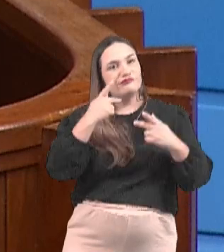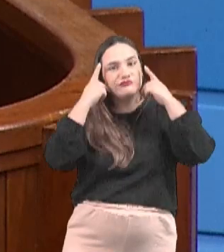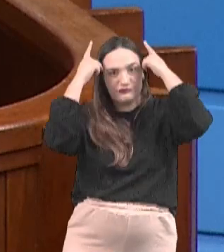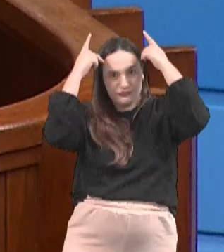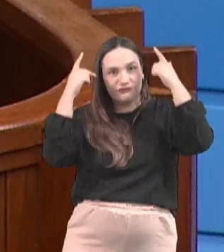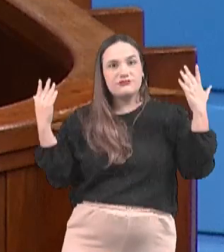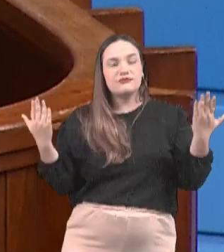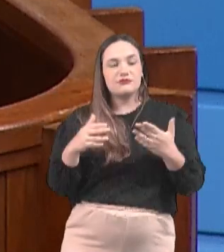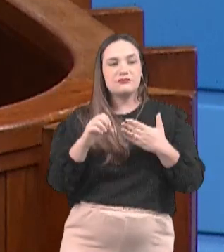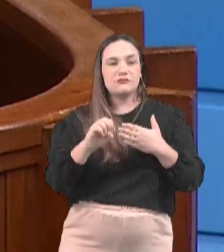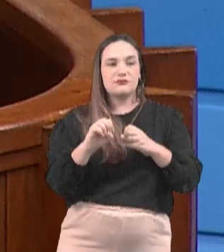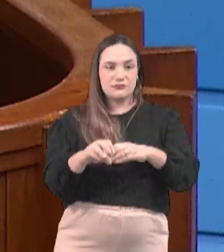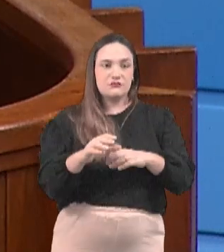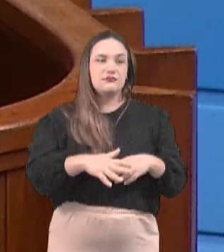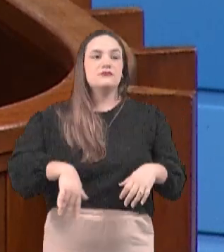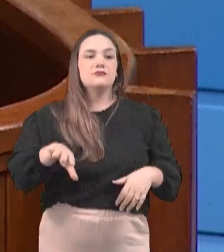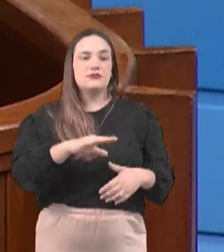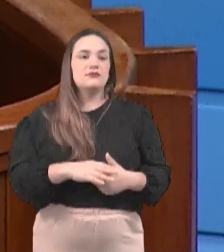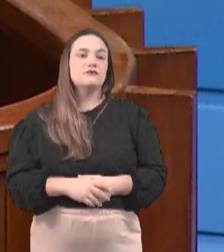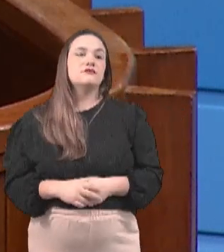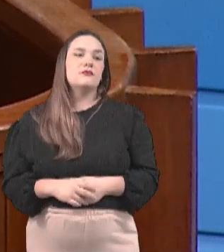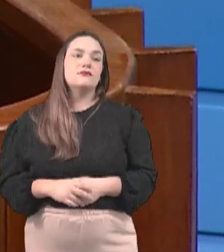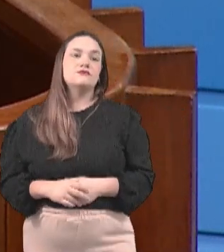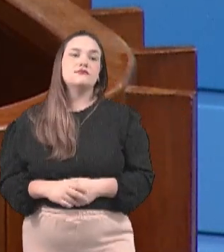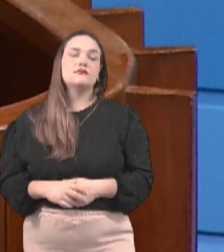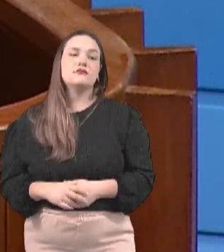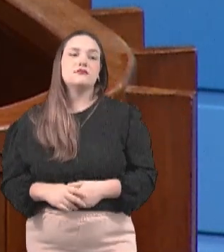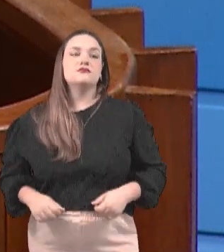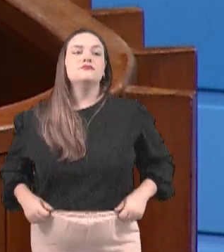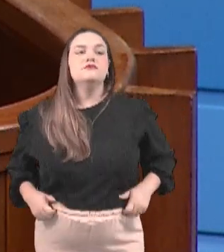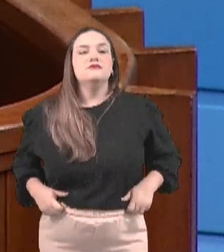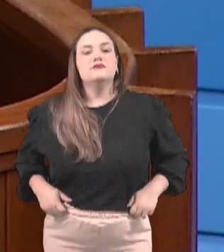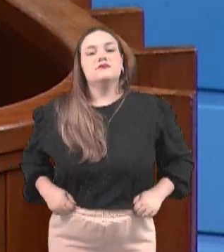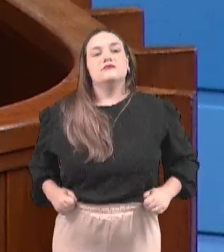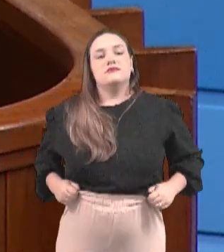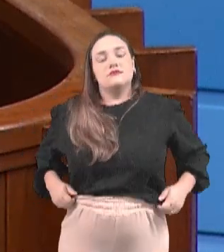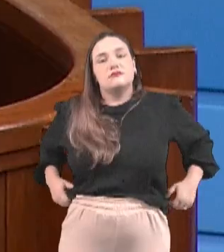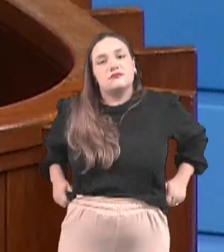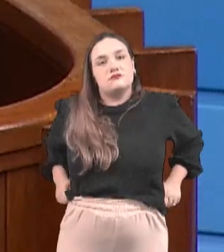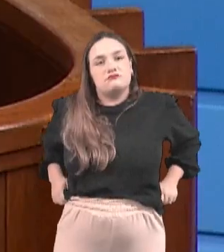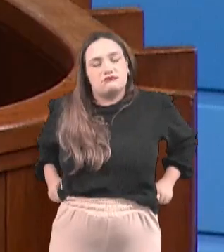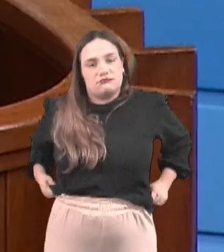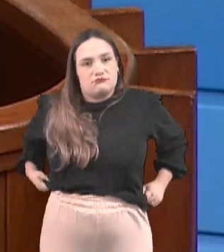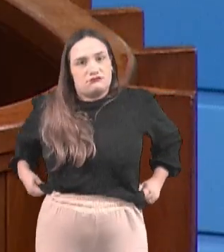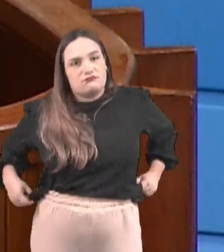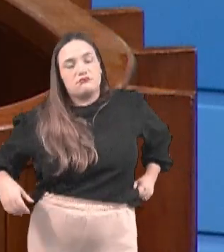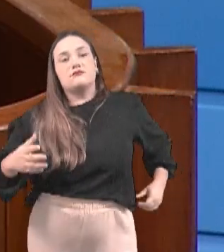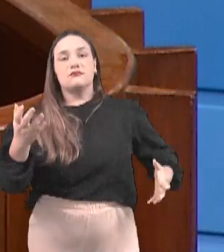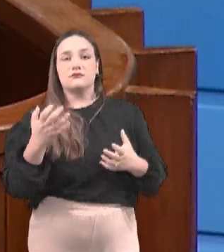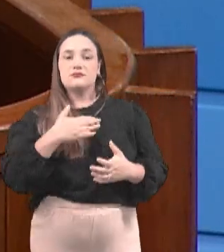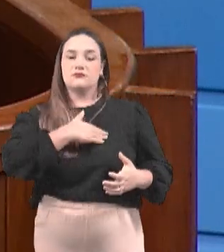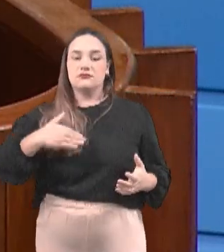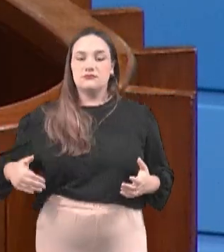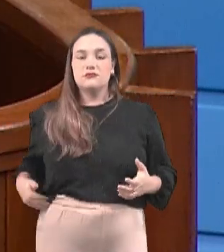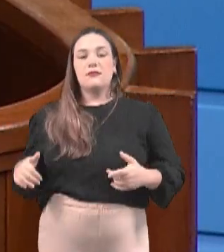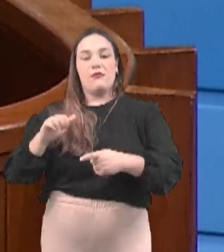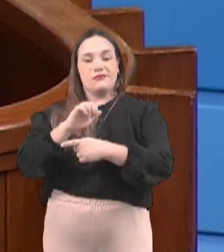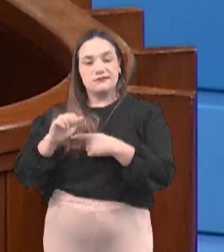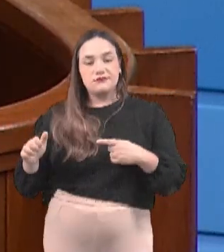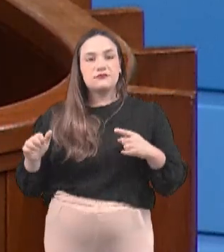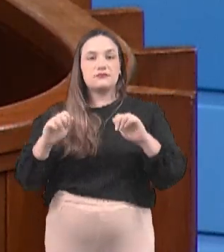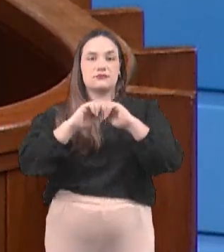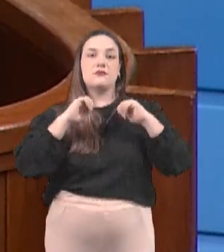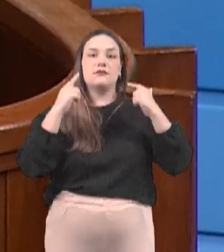educação. Então, nós estamos aqui chamando a atenção do governo do Estado, da Assembleia, da população, para